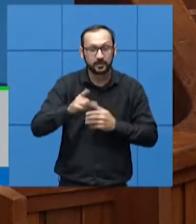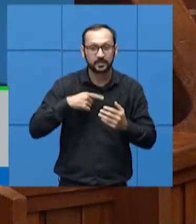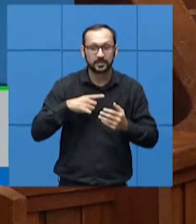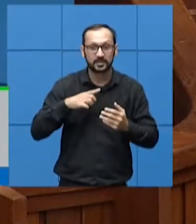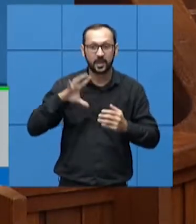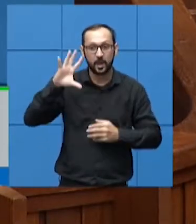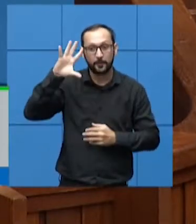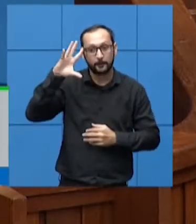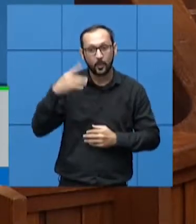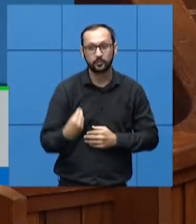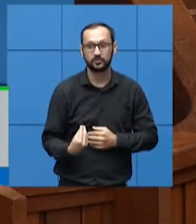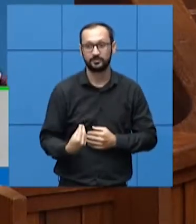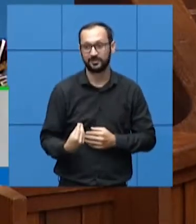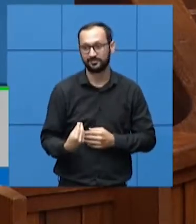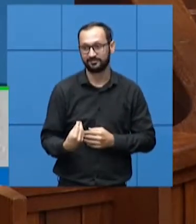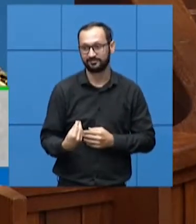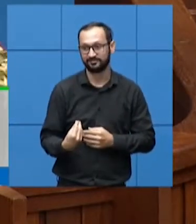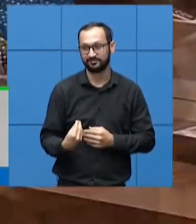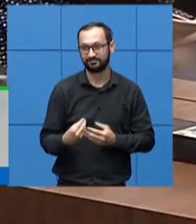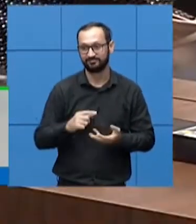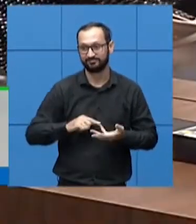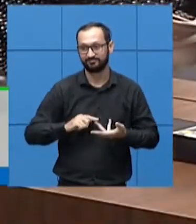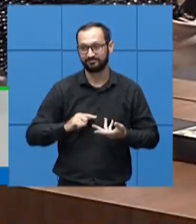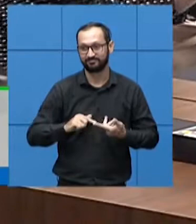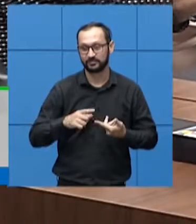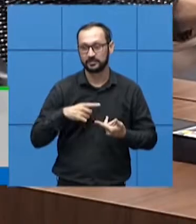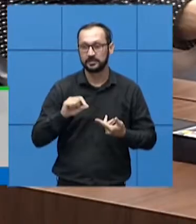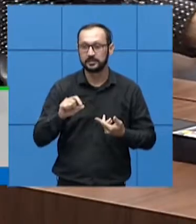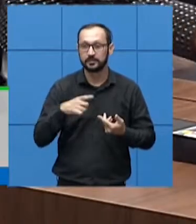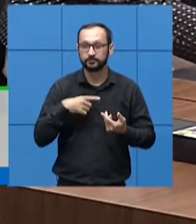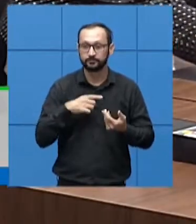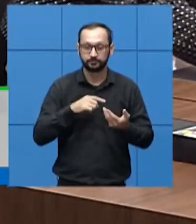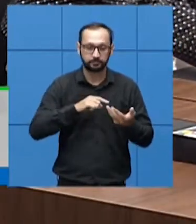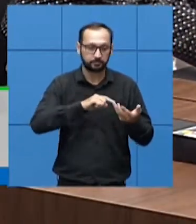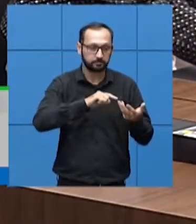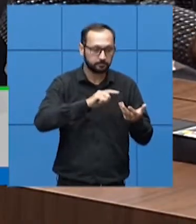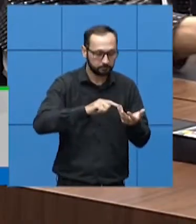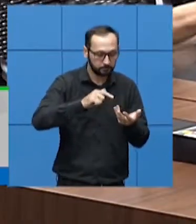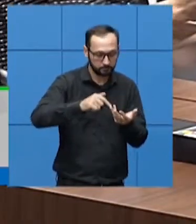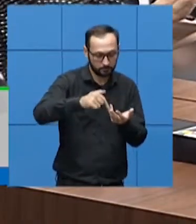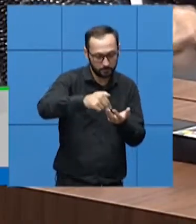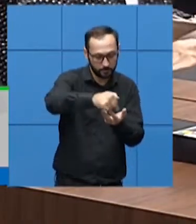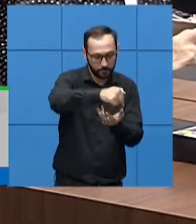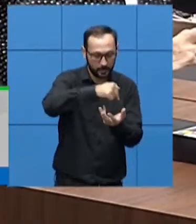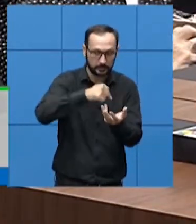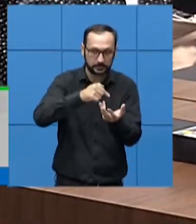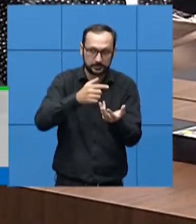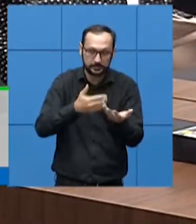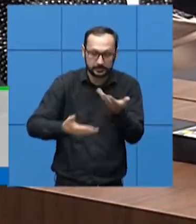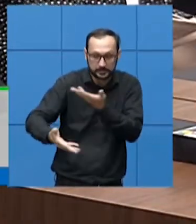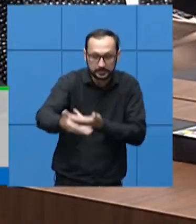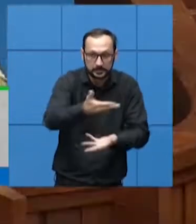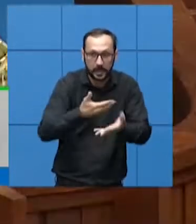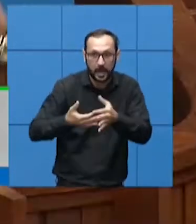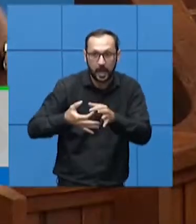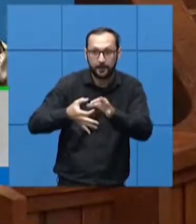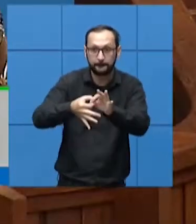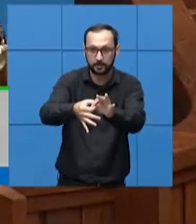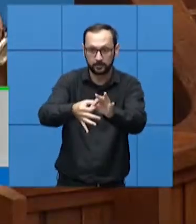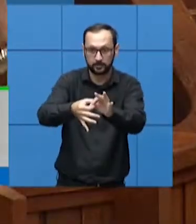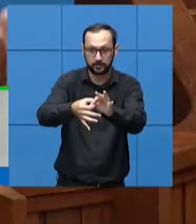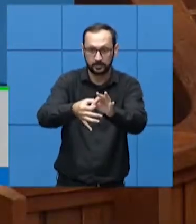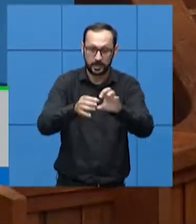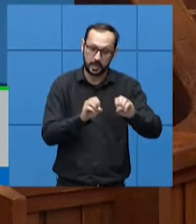múltiplas necessidades, que somente com a junção, com a integração da educação, da saúde